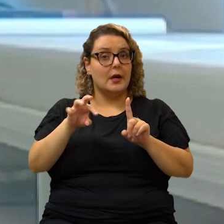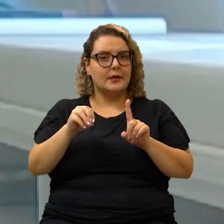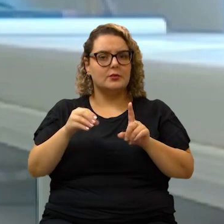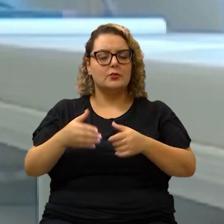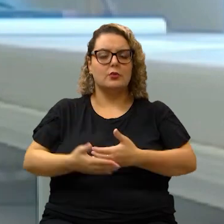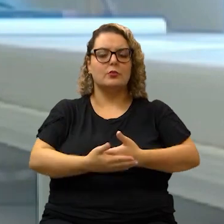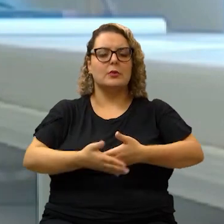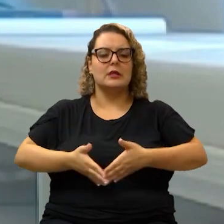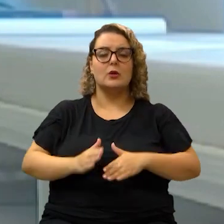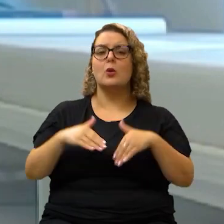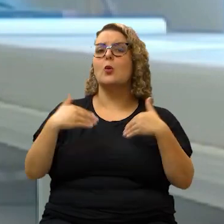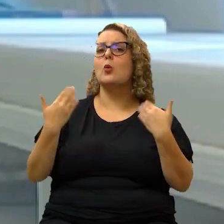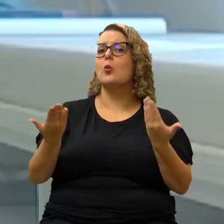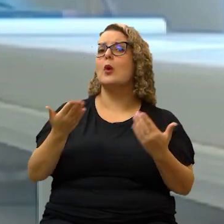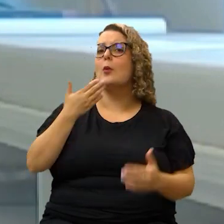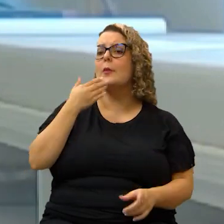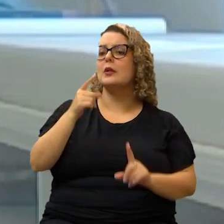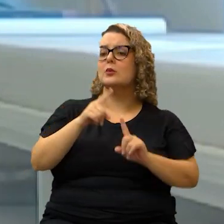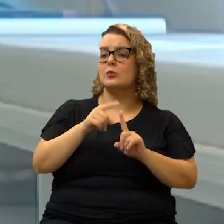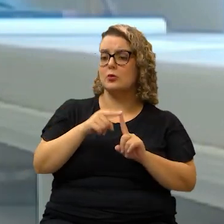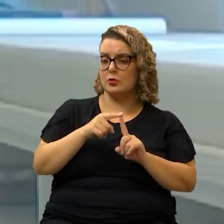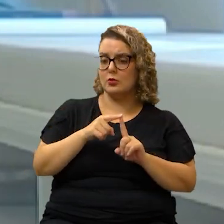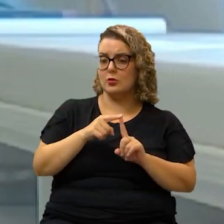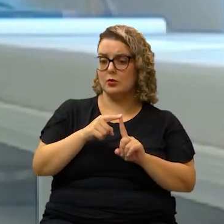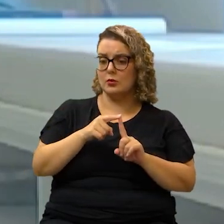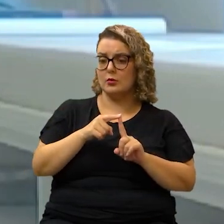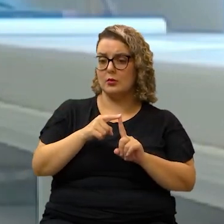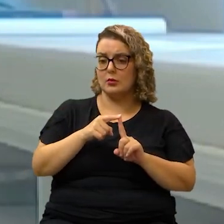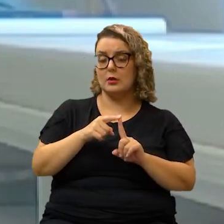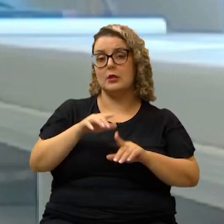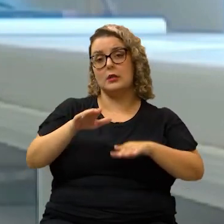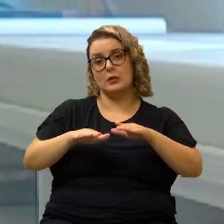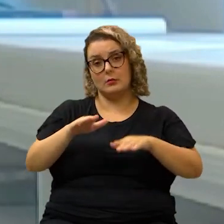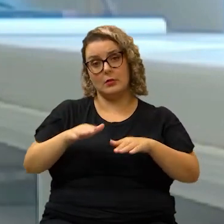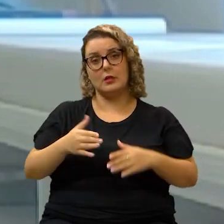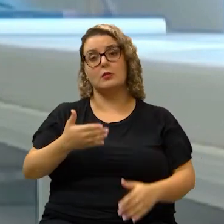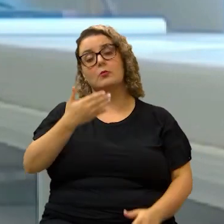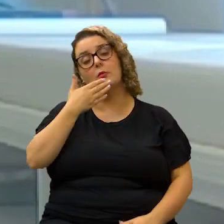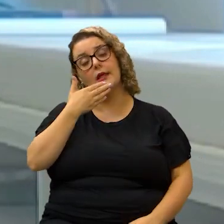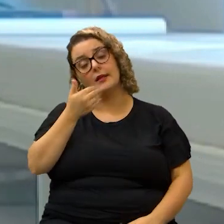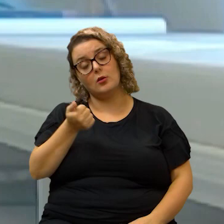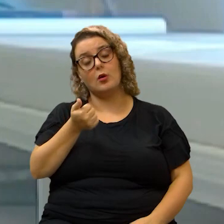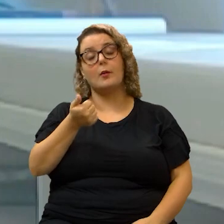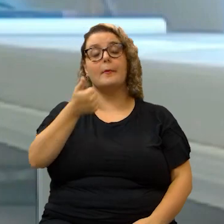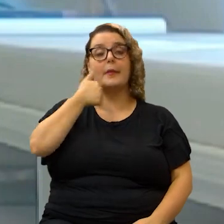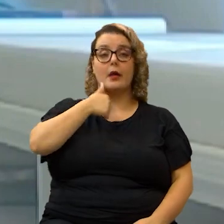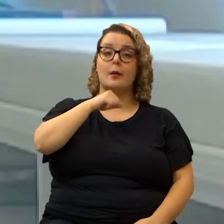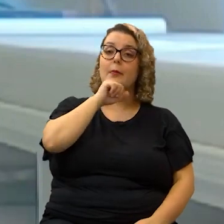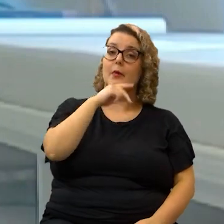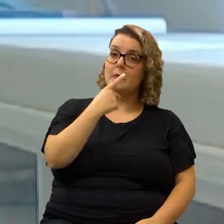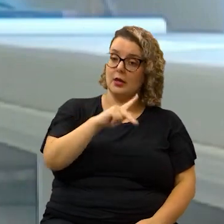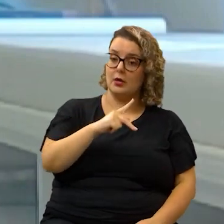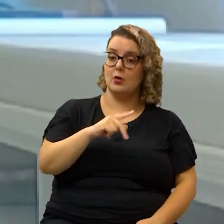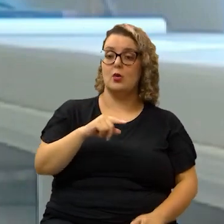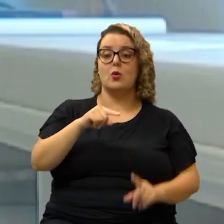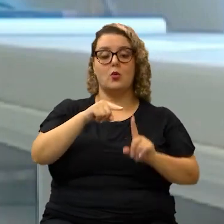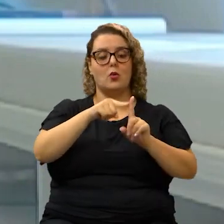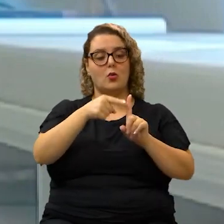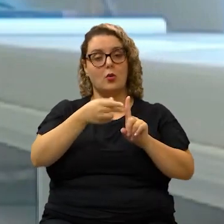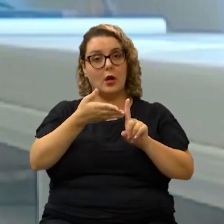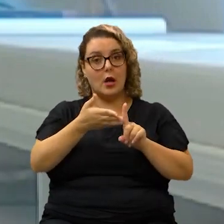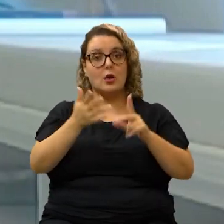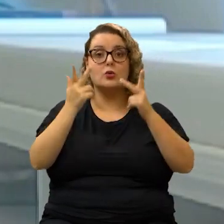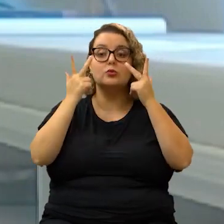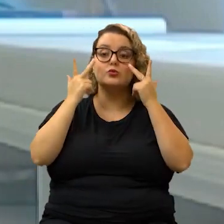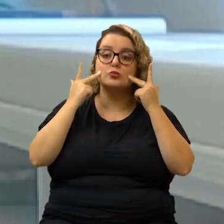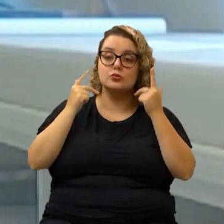para a situação da mãe, né? A gente sempre fala assim, o parto natural, o parto vaginal, é o que